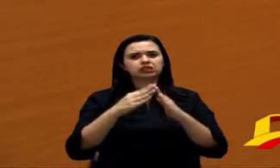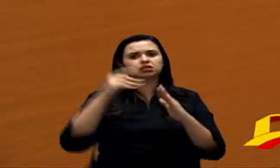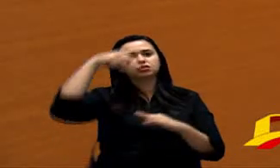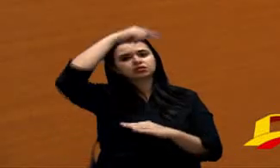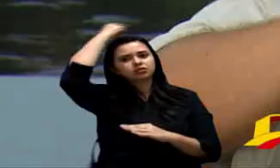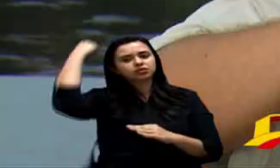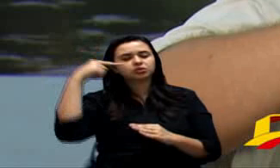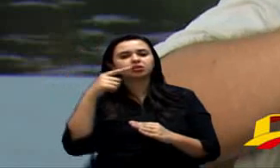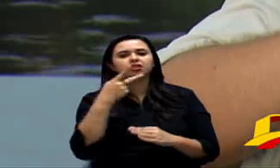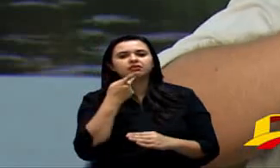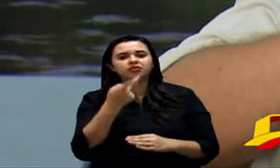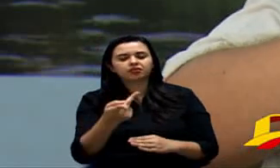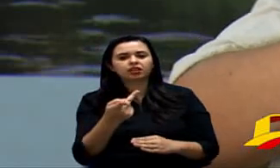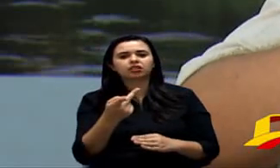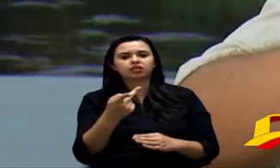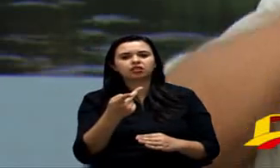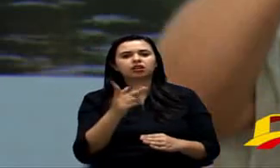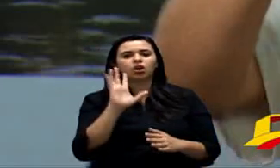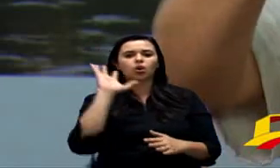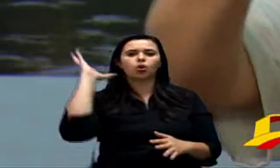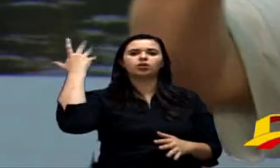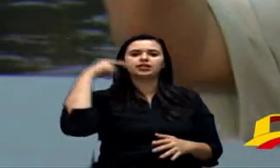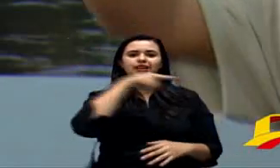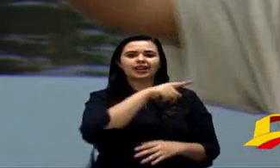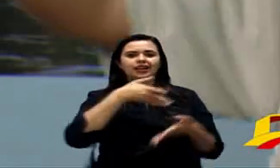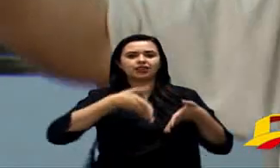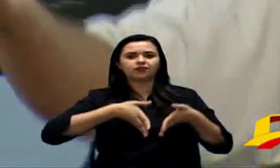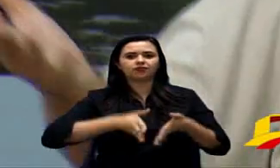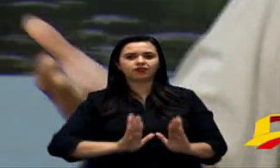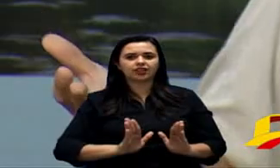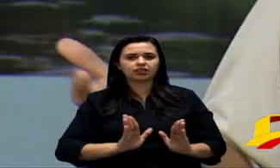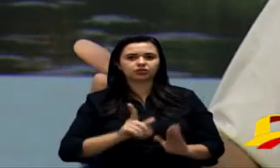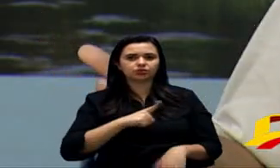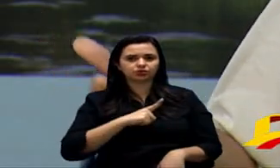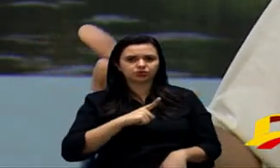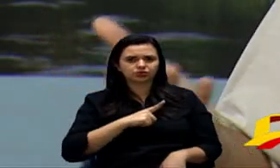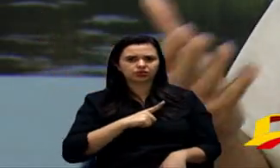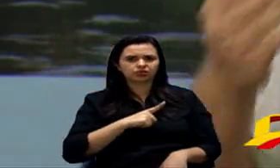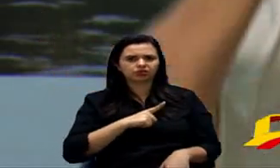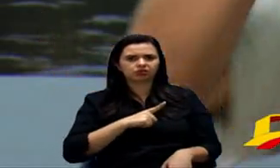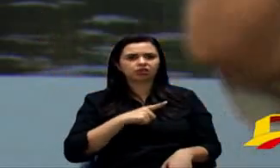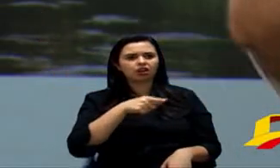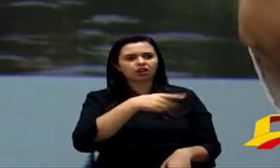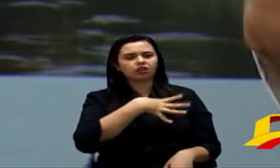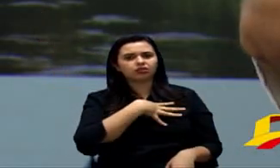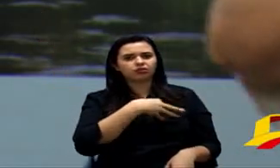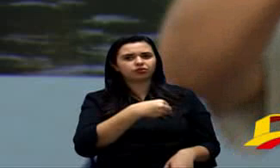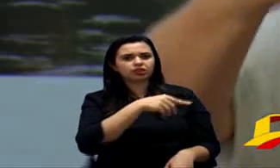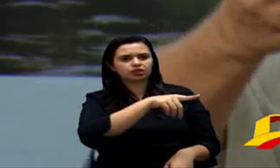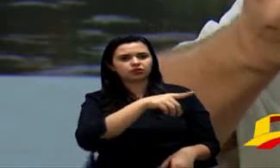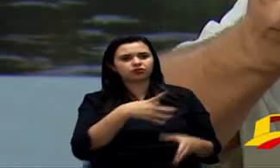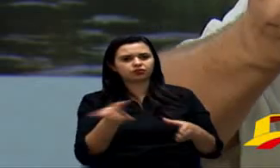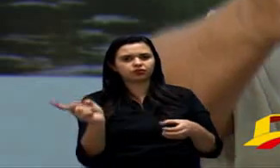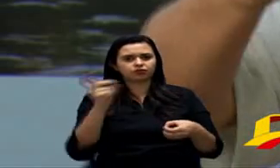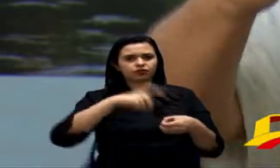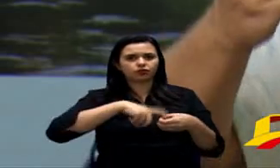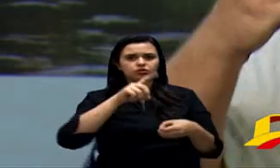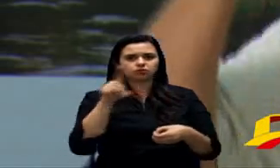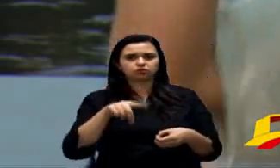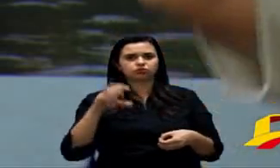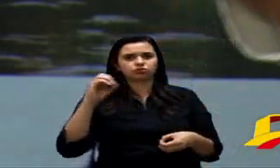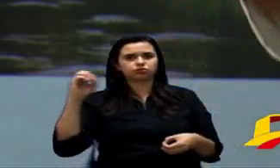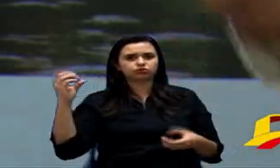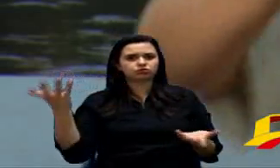diz, caso haja reprodução, o filhote voltará para o zoológico. Mas se vocês são contra o recinto, como